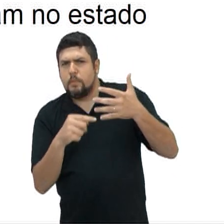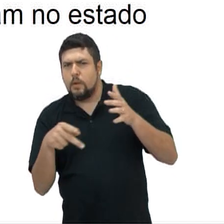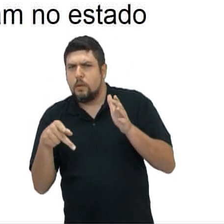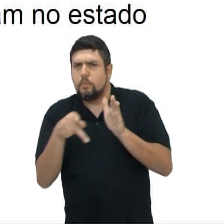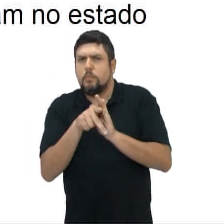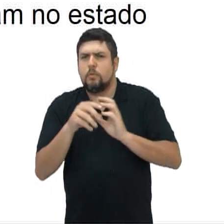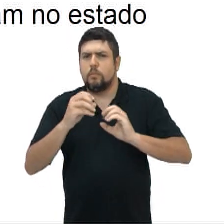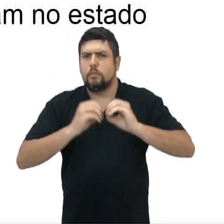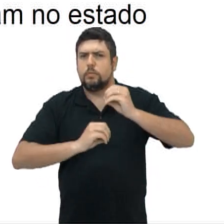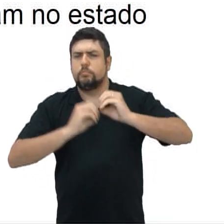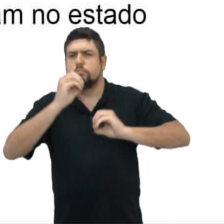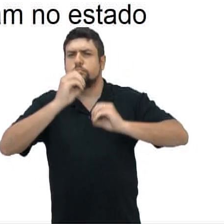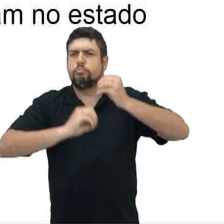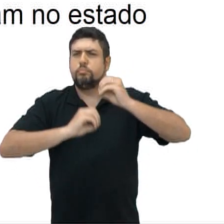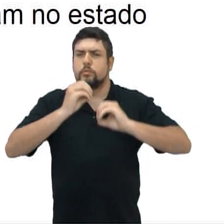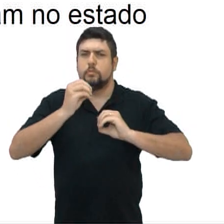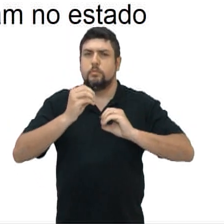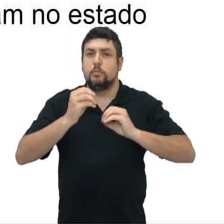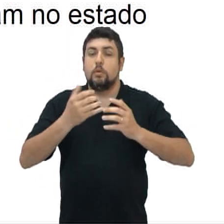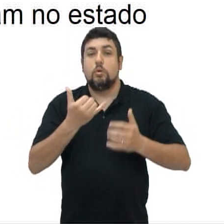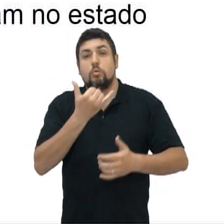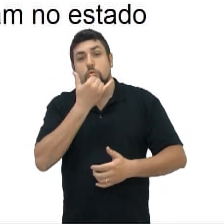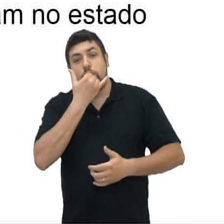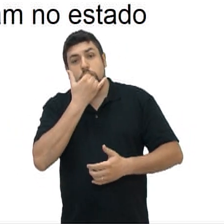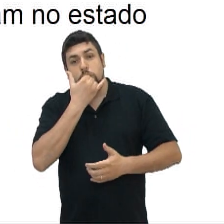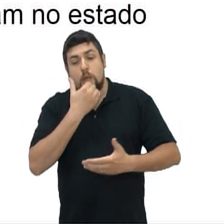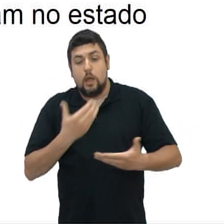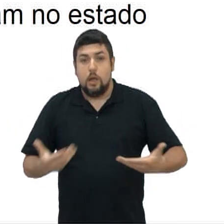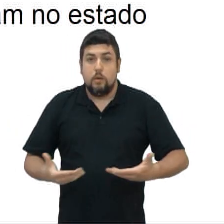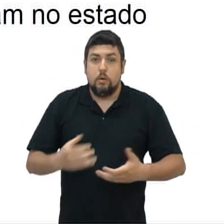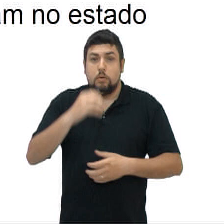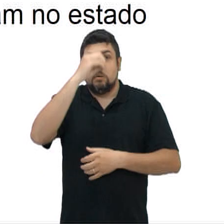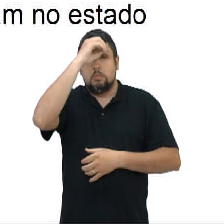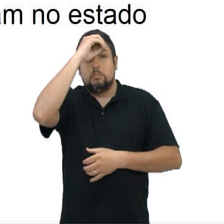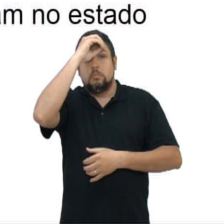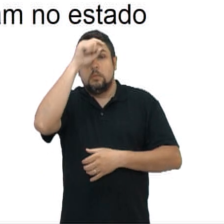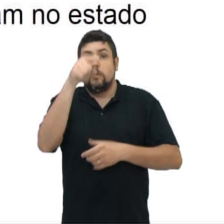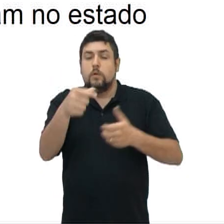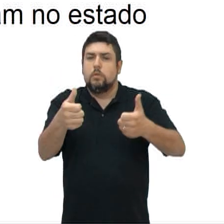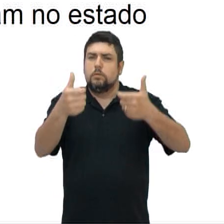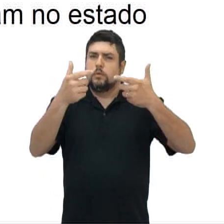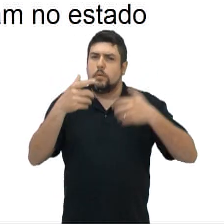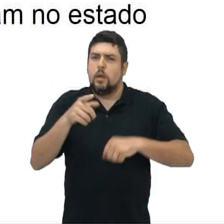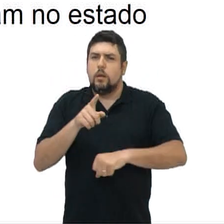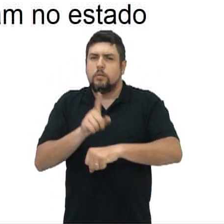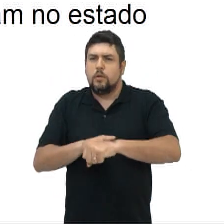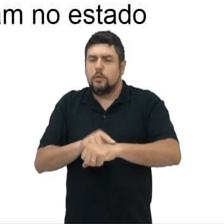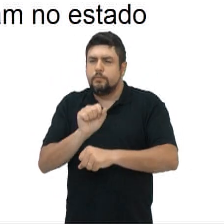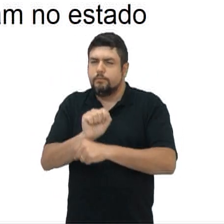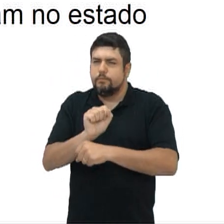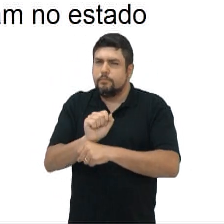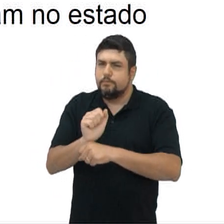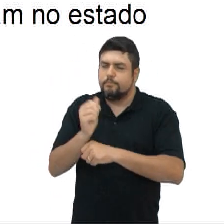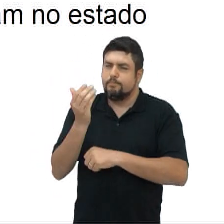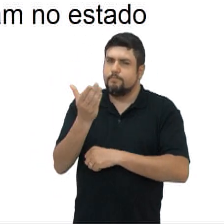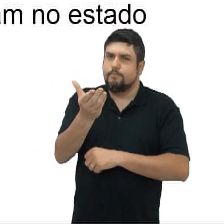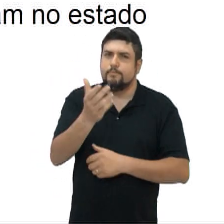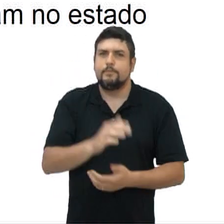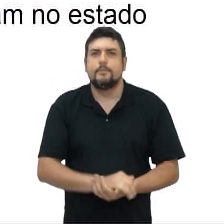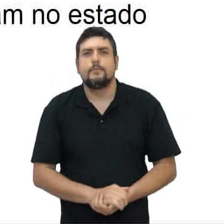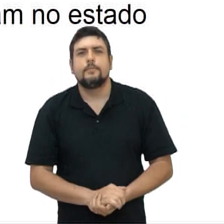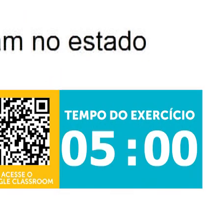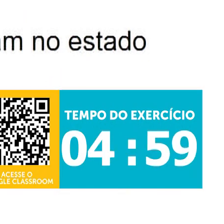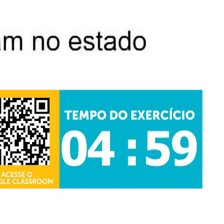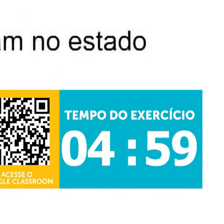moleculares? Eu não sei mais nada. Agora você vai me contar. Vou dar um tempinho e eu estou aqui esperando quando vocês terminarem.